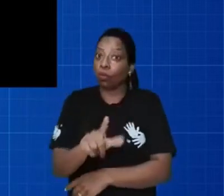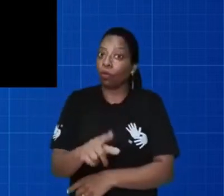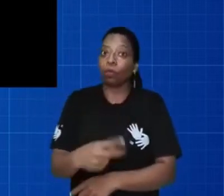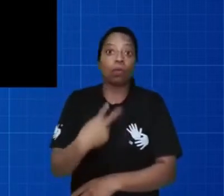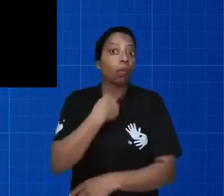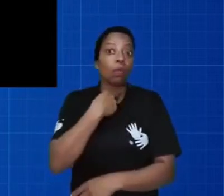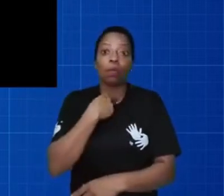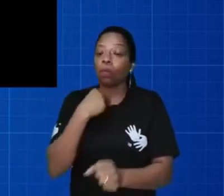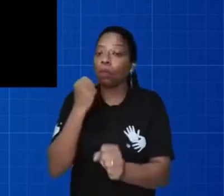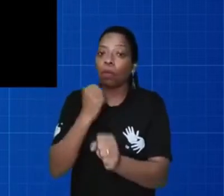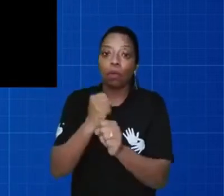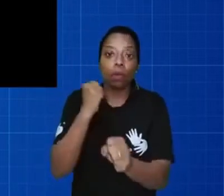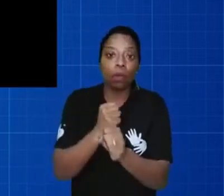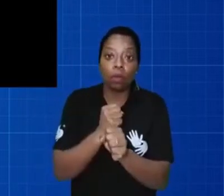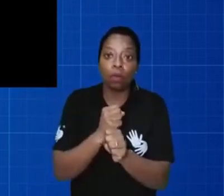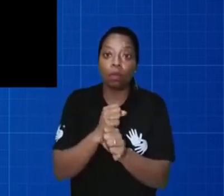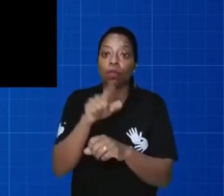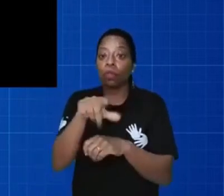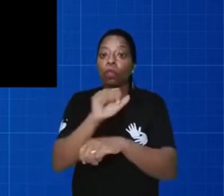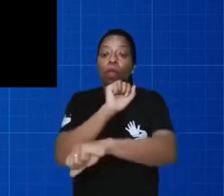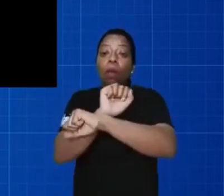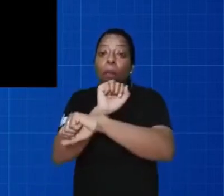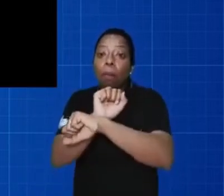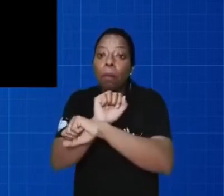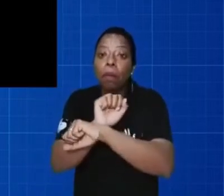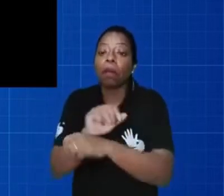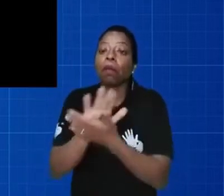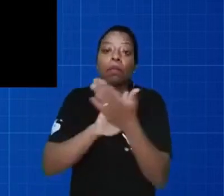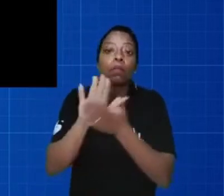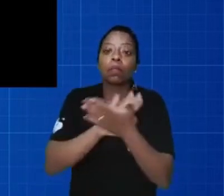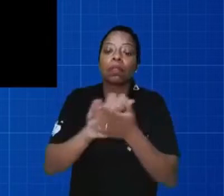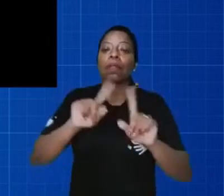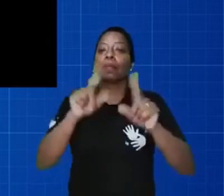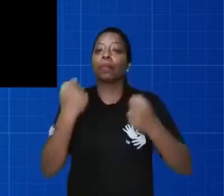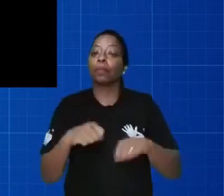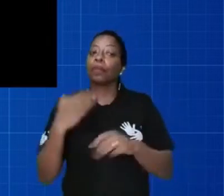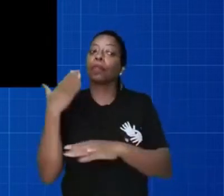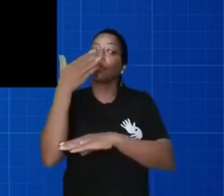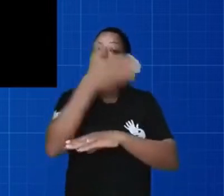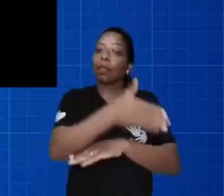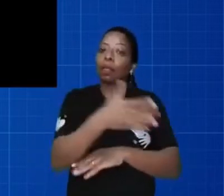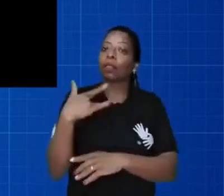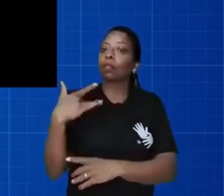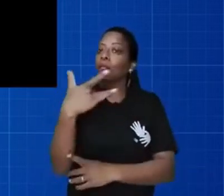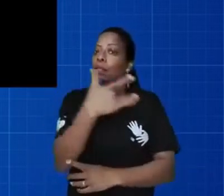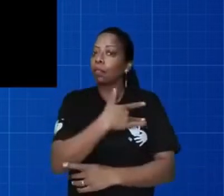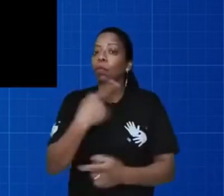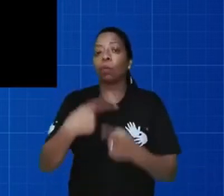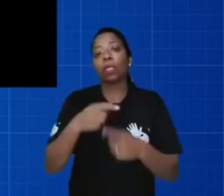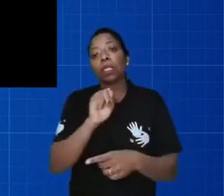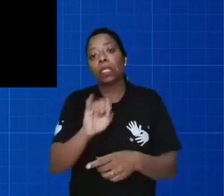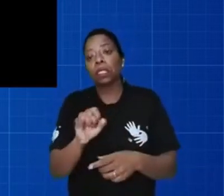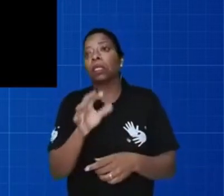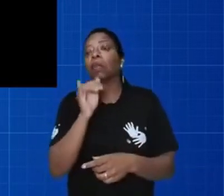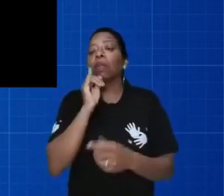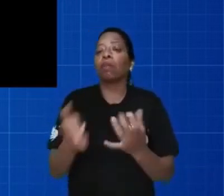no nosso organismo através de cortes, queimaduras ou até mesmo uma mordedura de cão. É uma doença extremamente grave. Ela